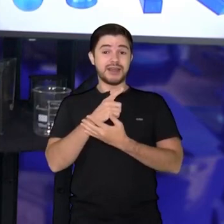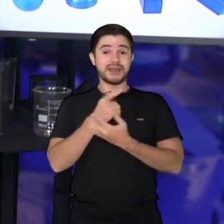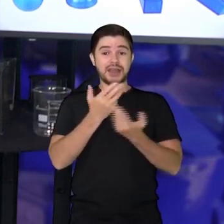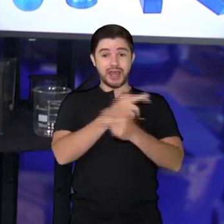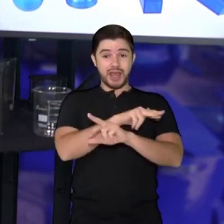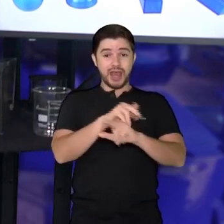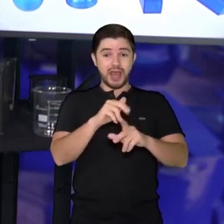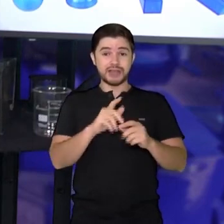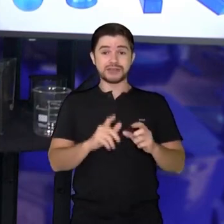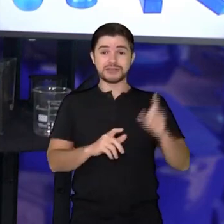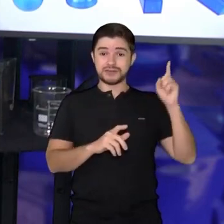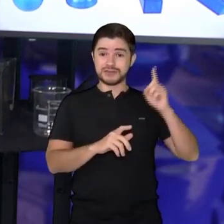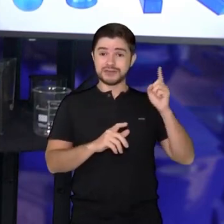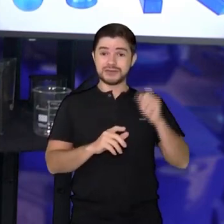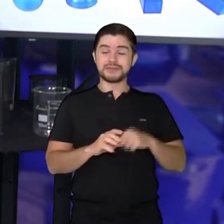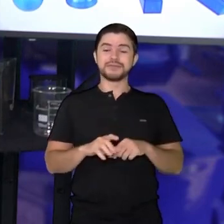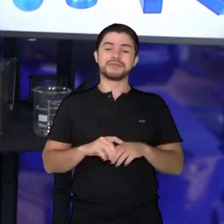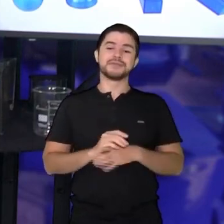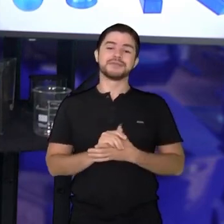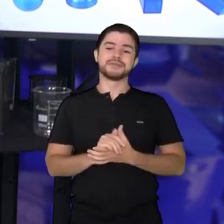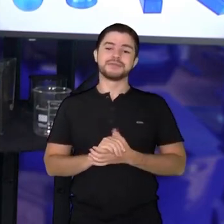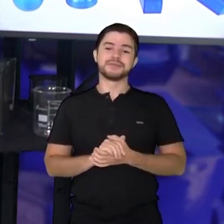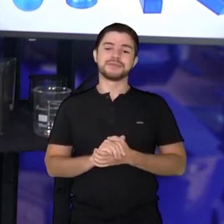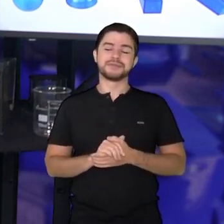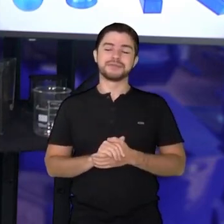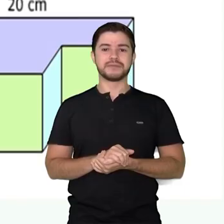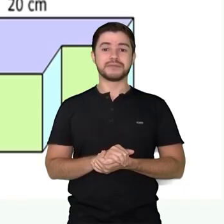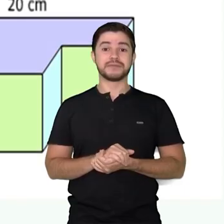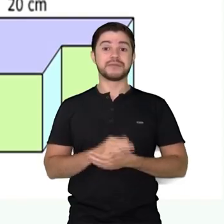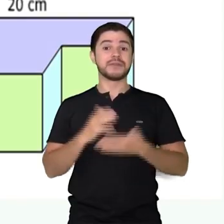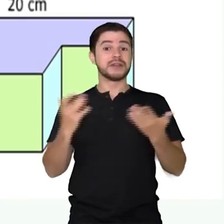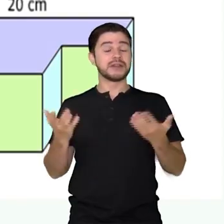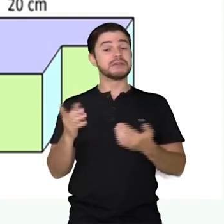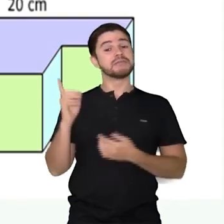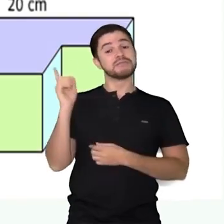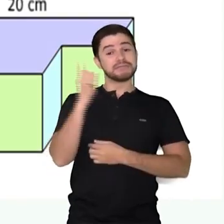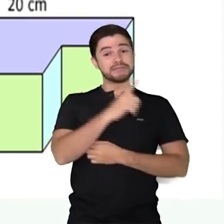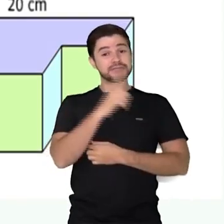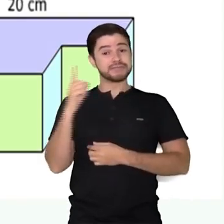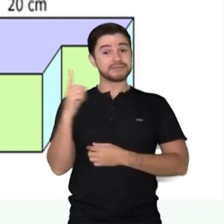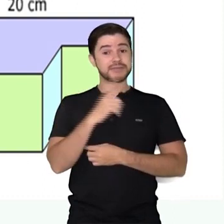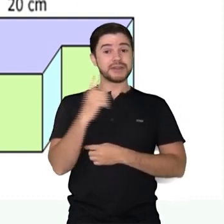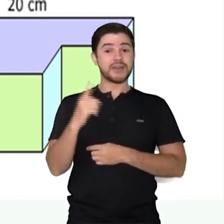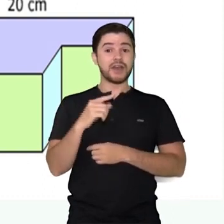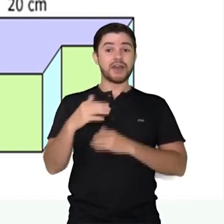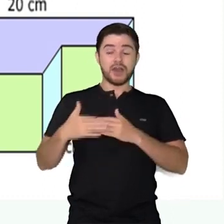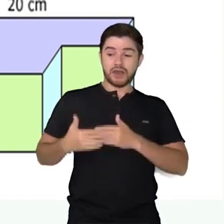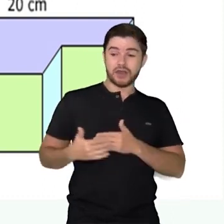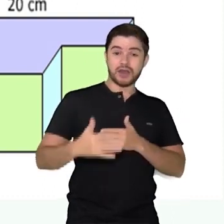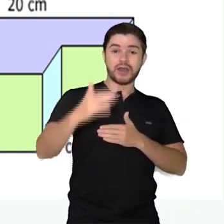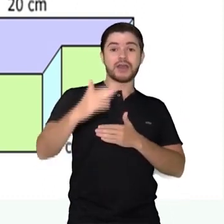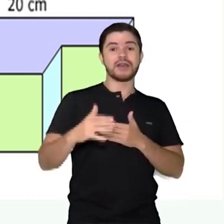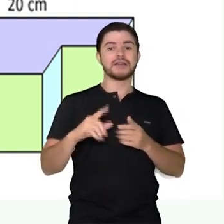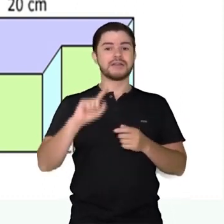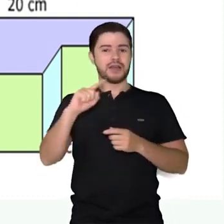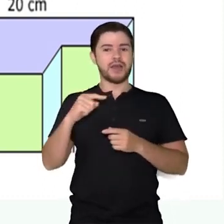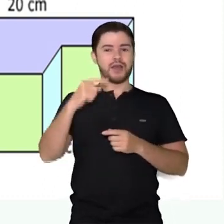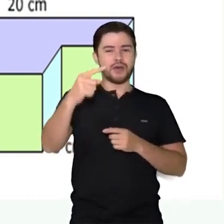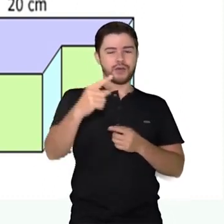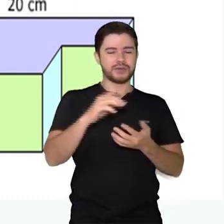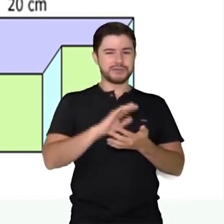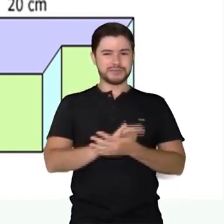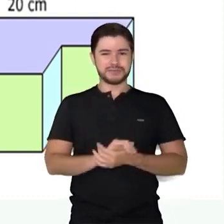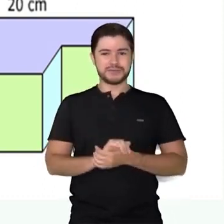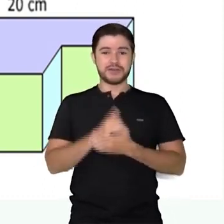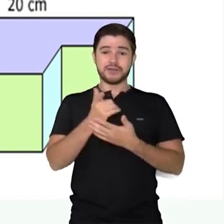quando a gente tiver o tempo hábil para isso mais para frente. E essas questões vai ficar para ser abordada com vocês mais para